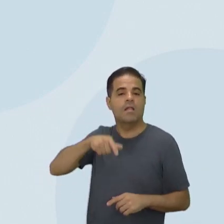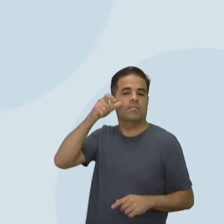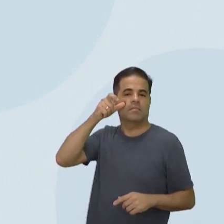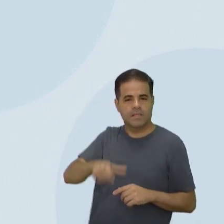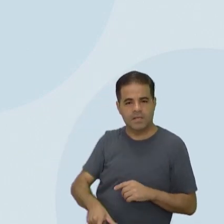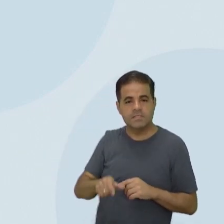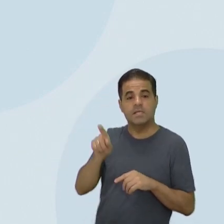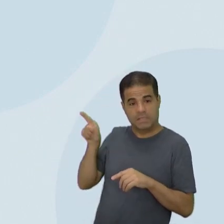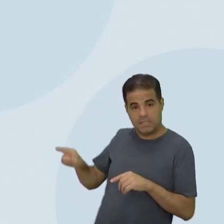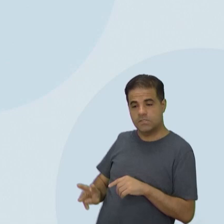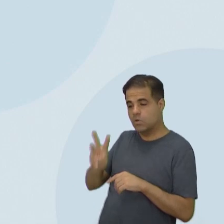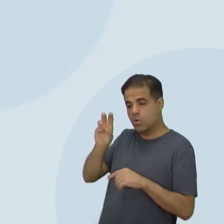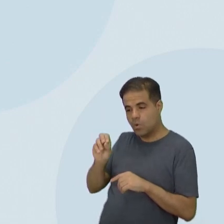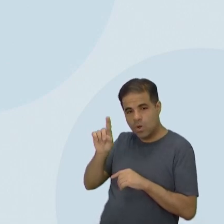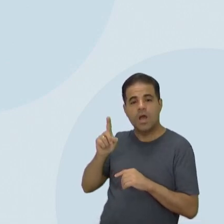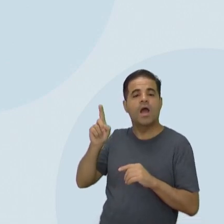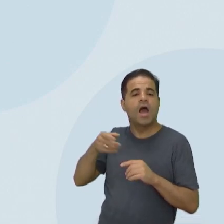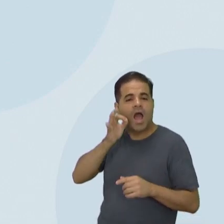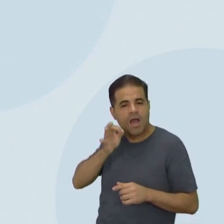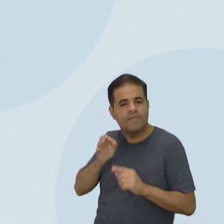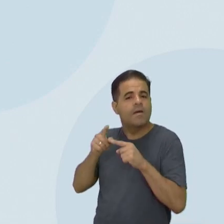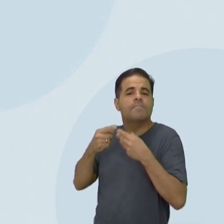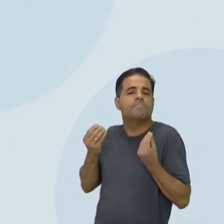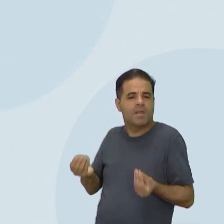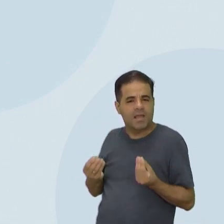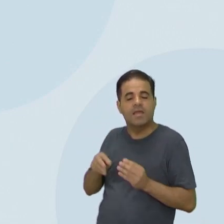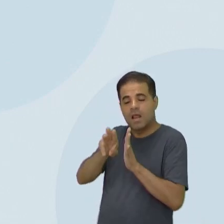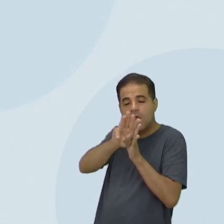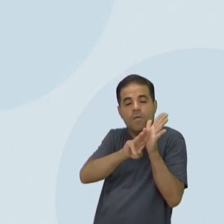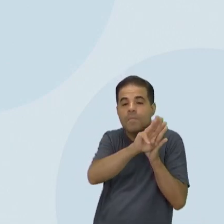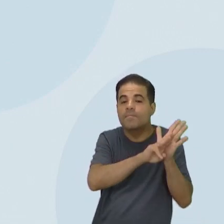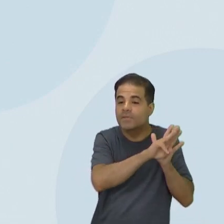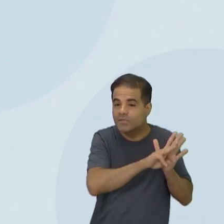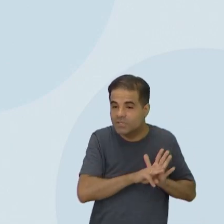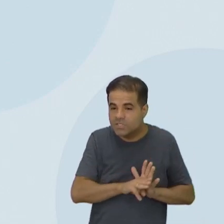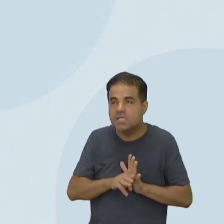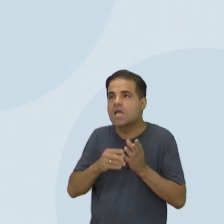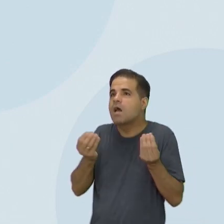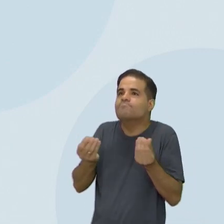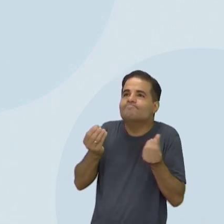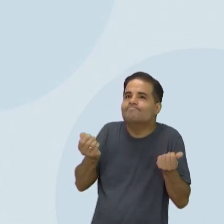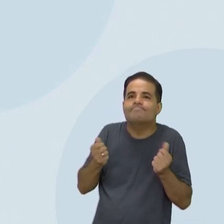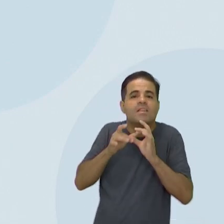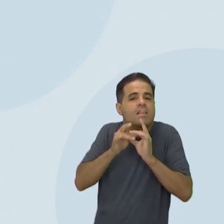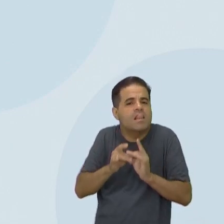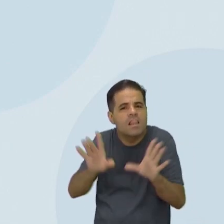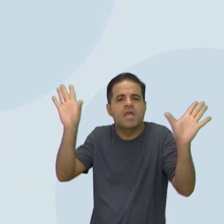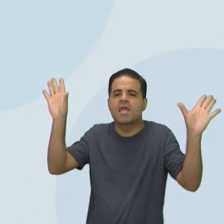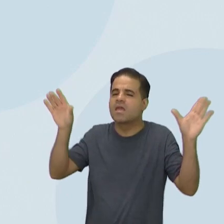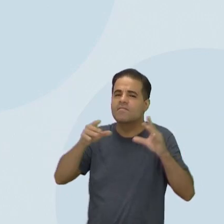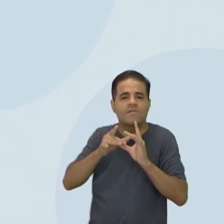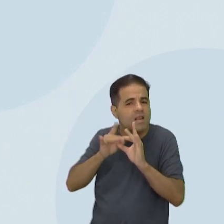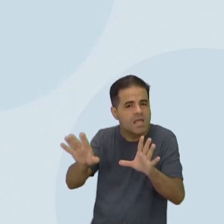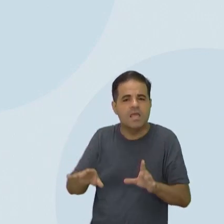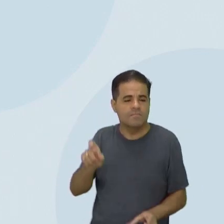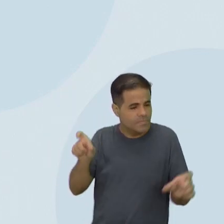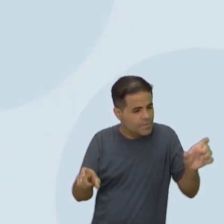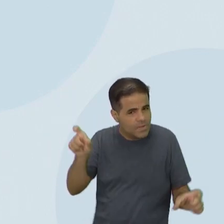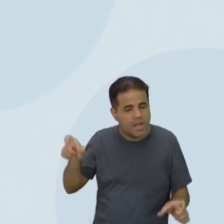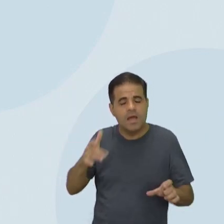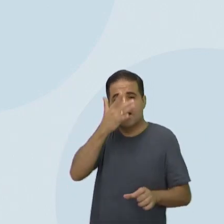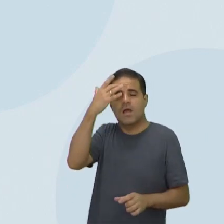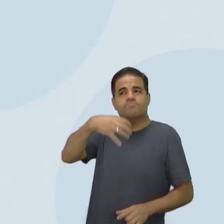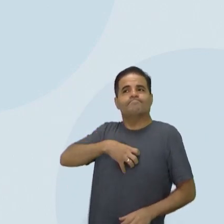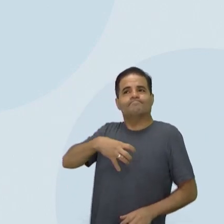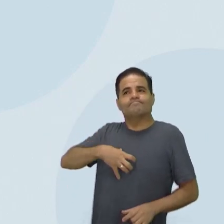interessante o Word Café, porque ele é uma metodologia assim, mais livre. Então, os estudantes eles se sentem